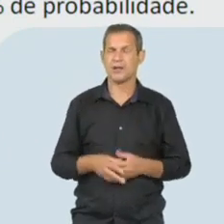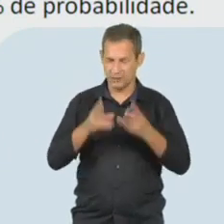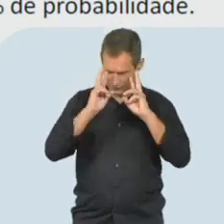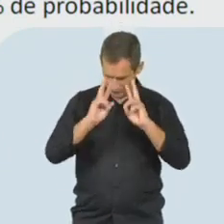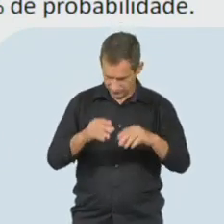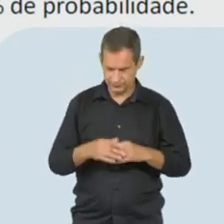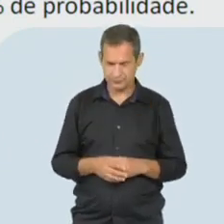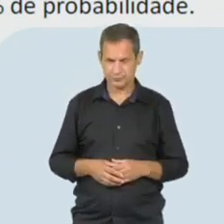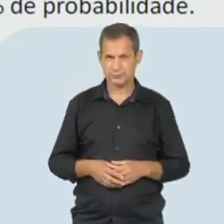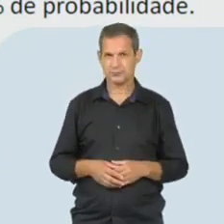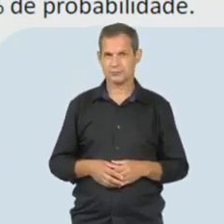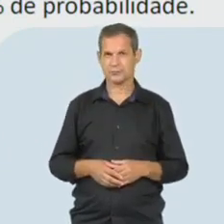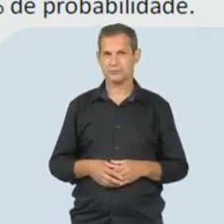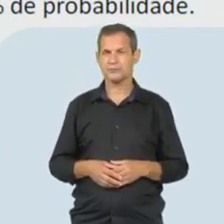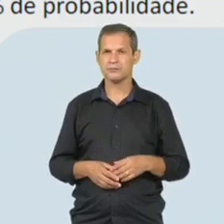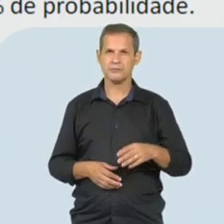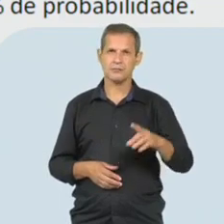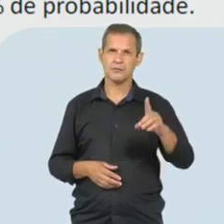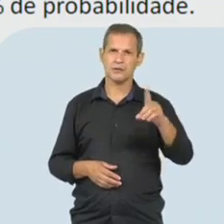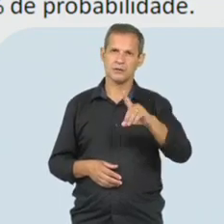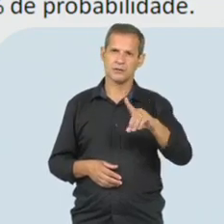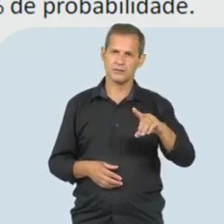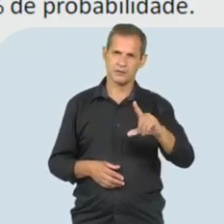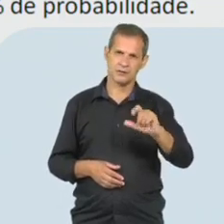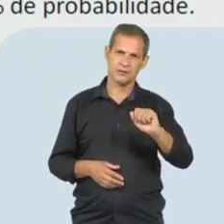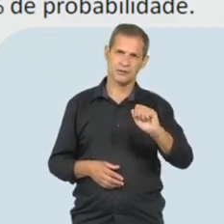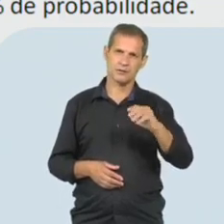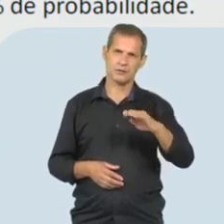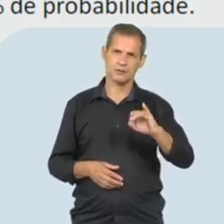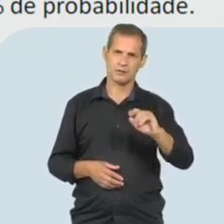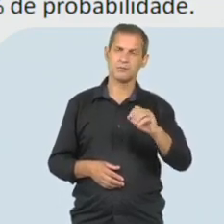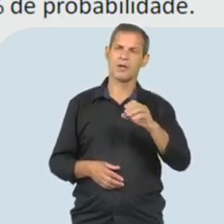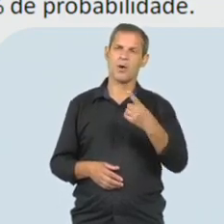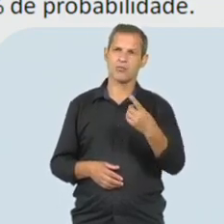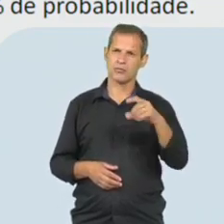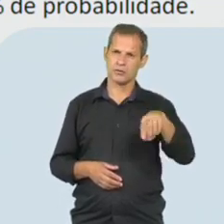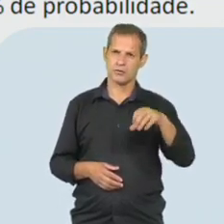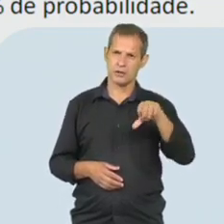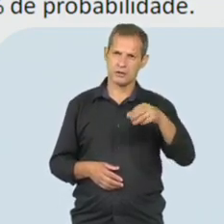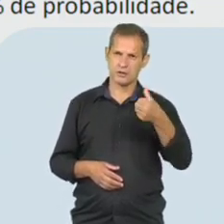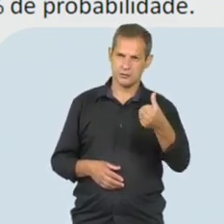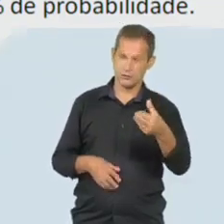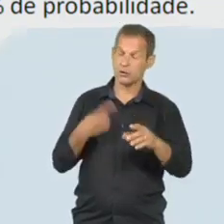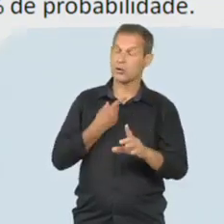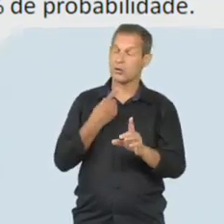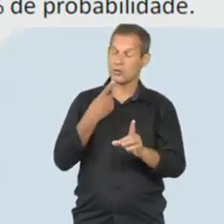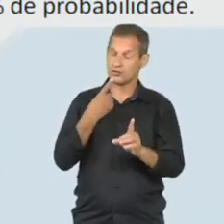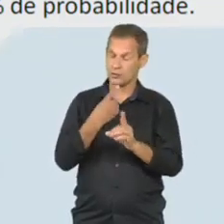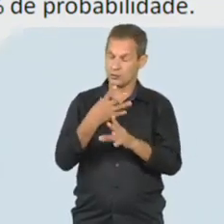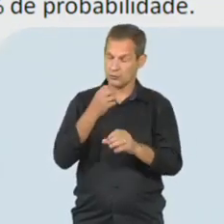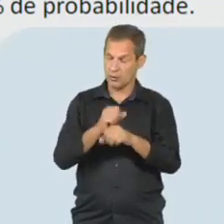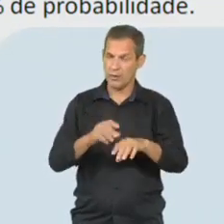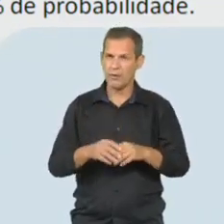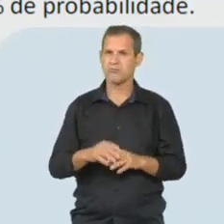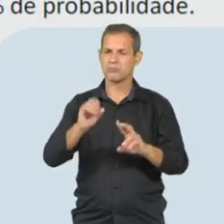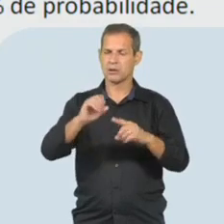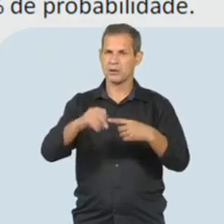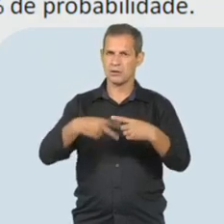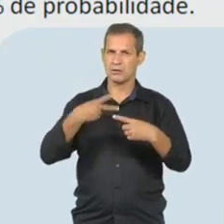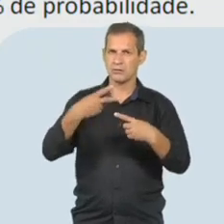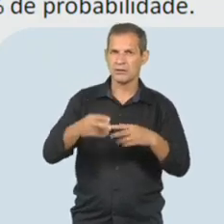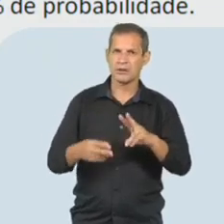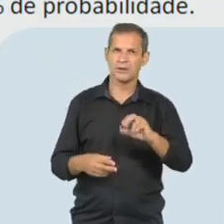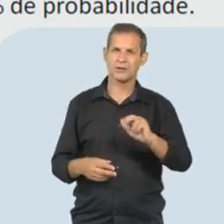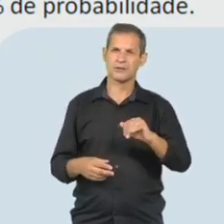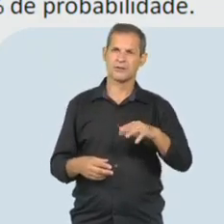aqui. Então, ó, o Z-lambda é 1,96. A gente acabou de calcular, elevado ao quadrado. A nossa variância